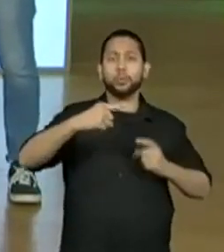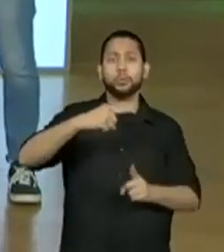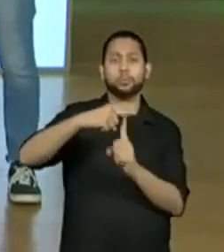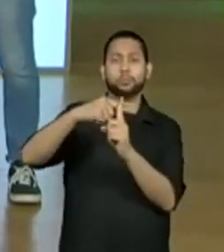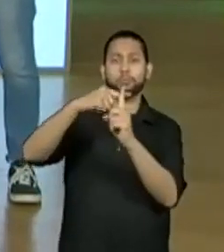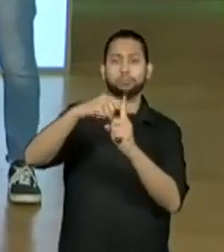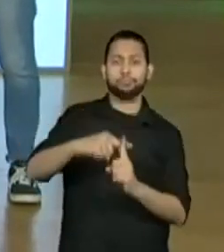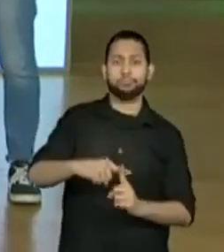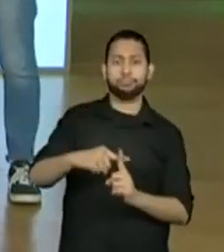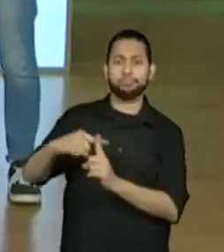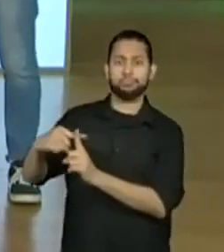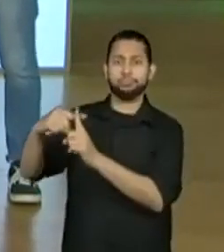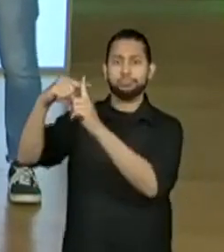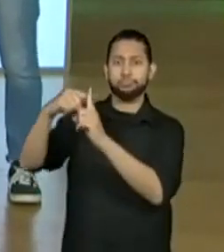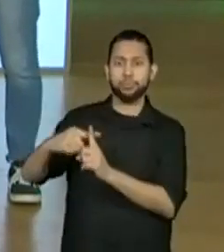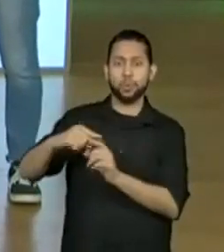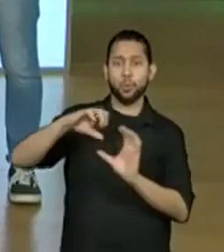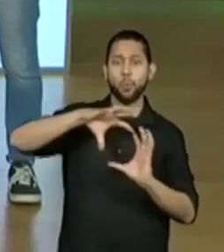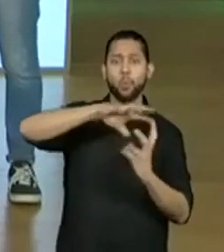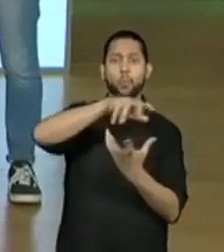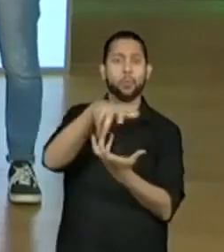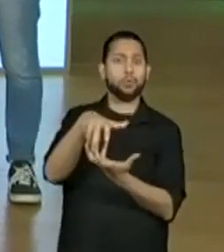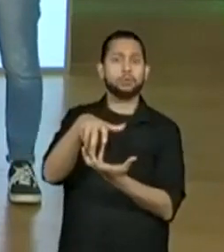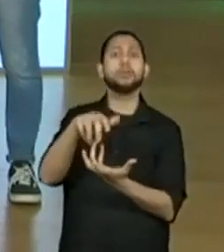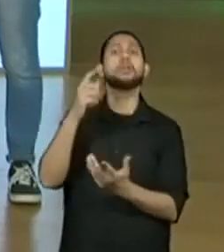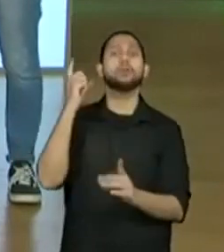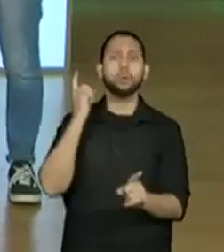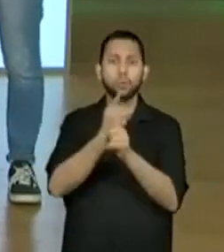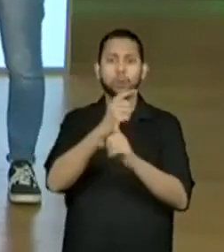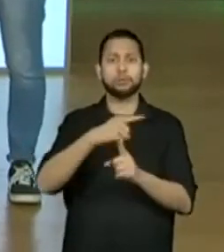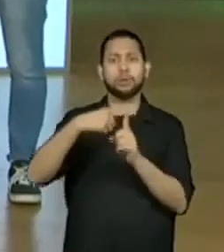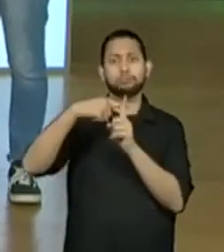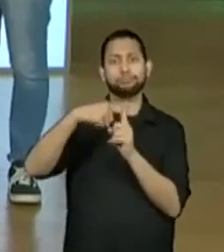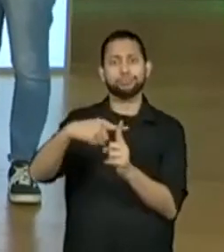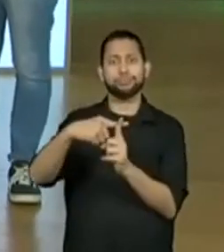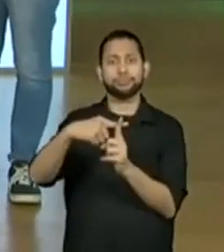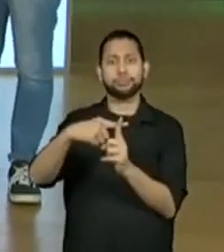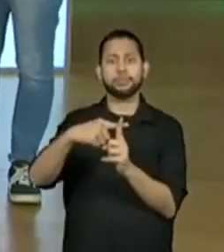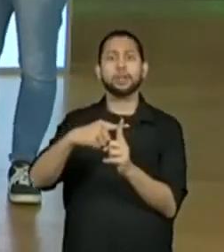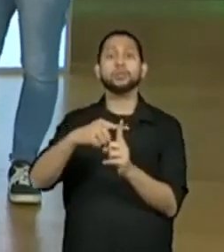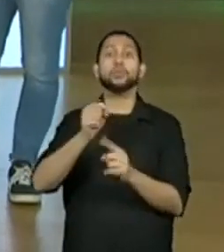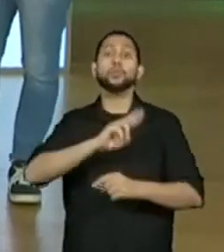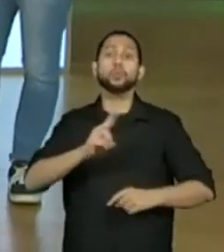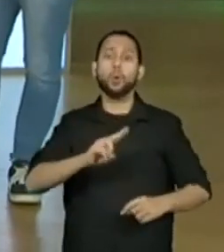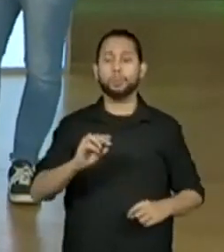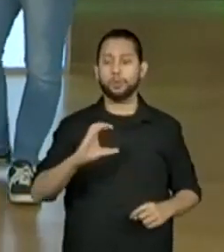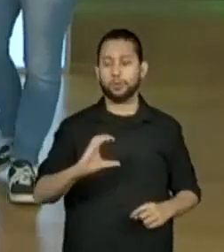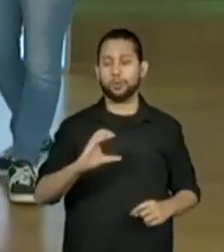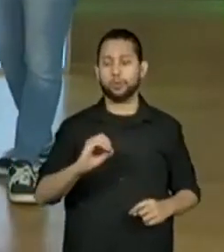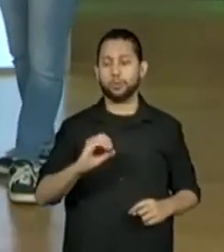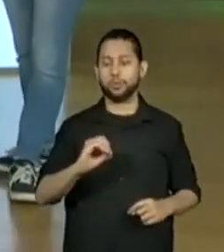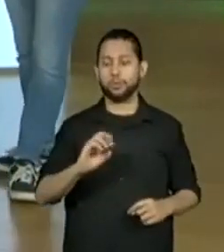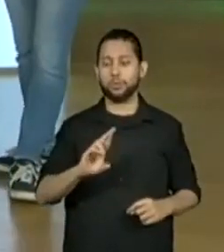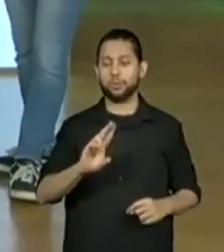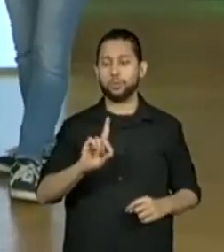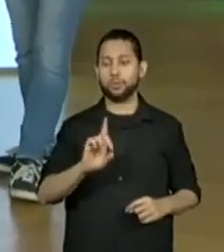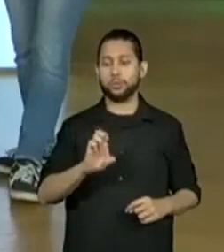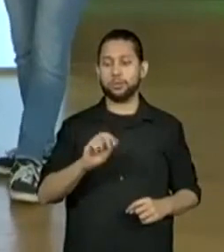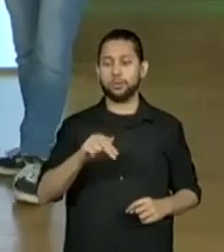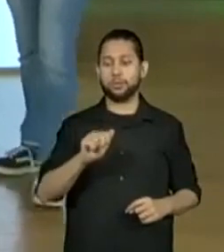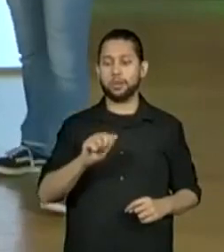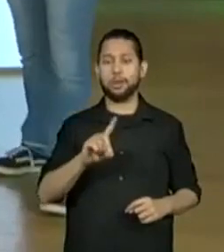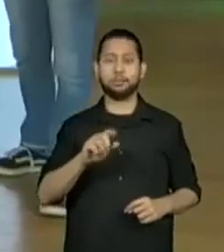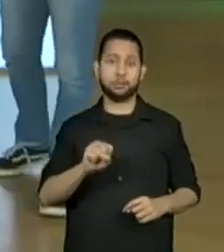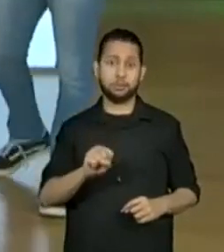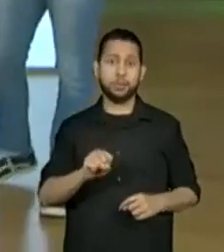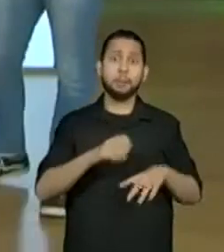meio do Atlântico, no meio do Pacífico. E a gente encontra. Encontra por meio da coordenada. Você está vendo? Matemática também é geografia. Então, geografia